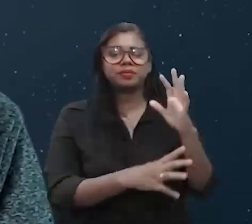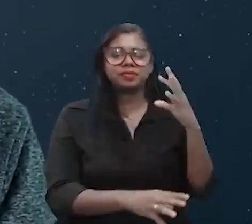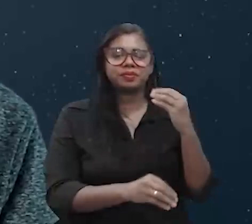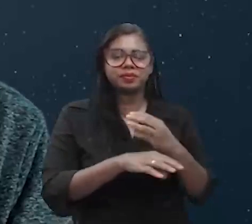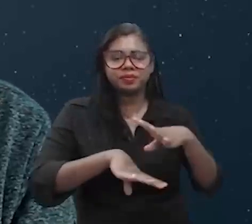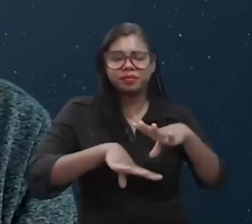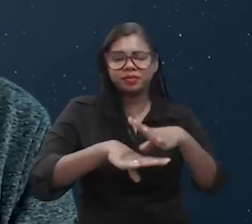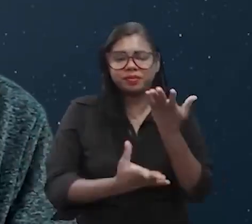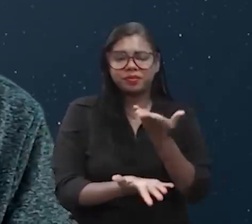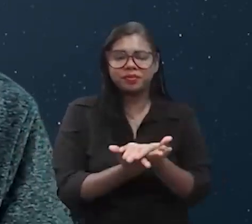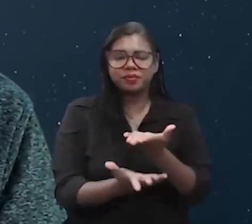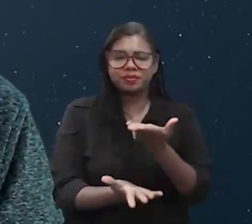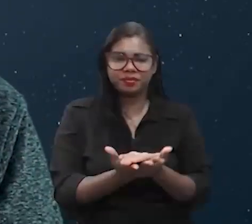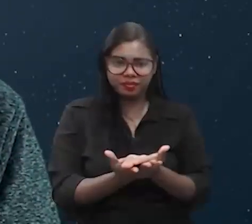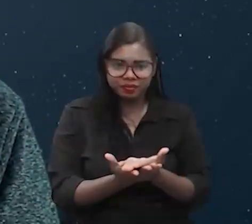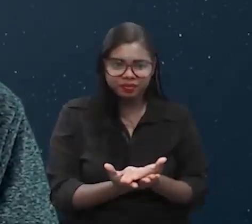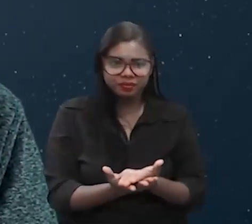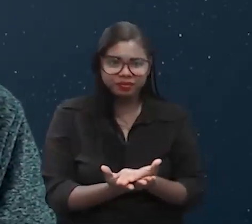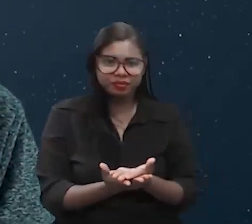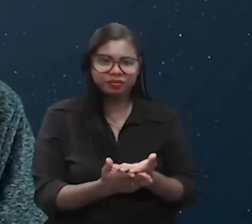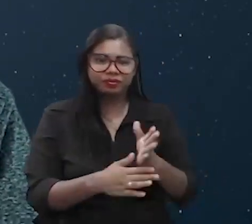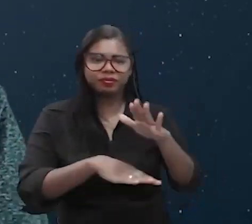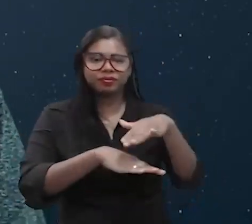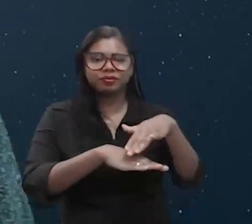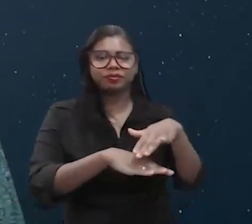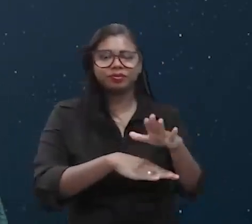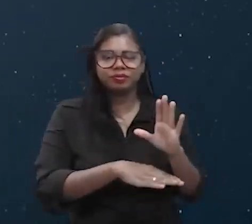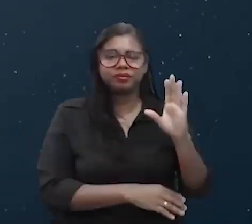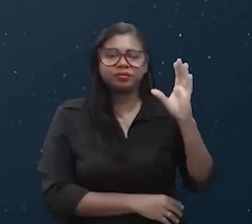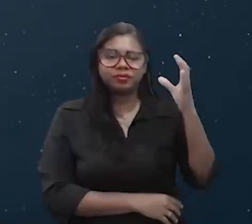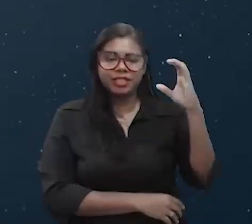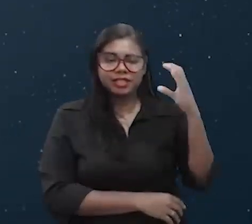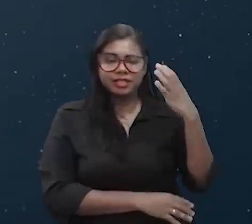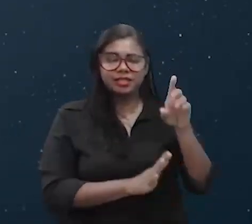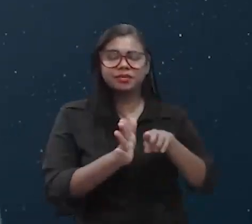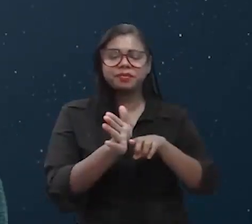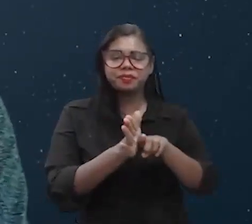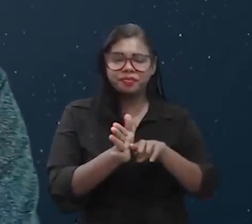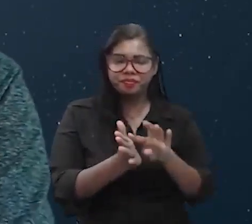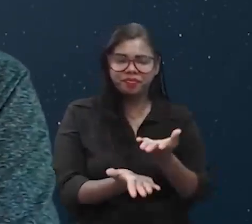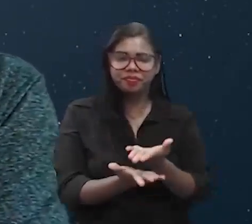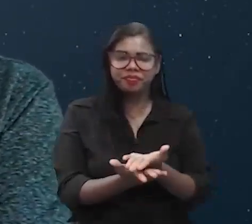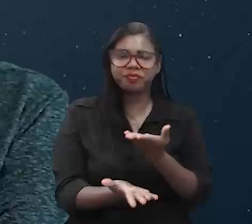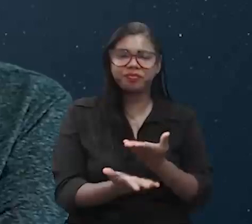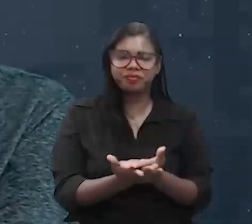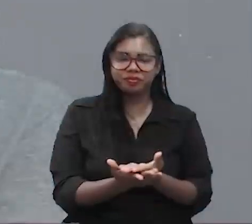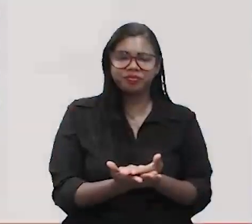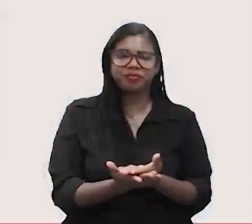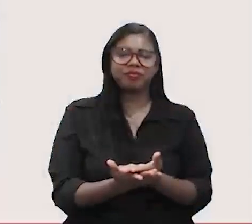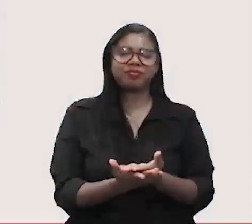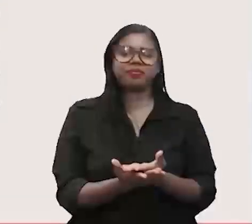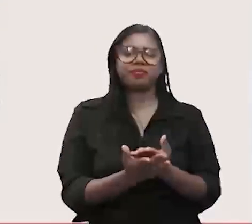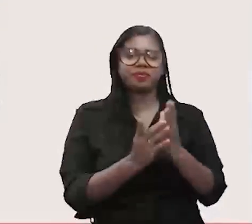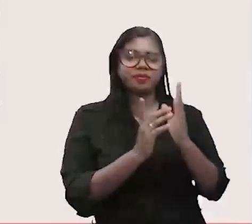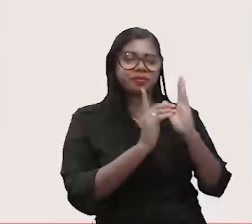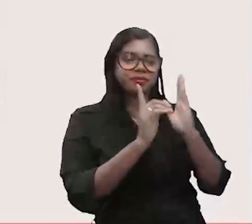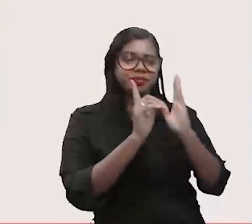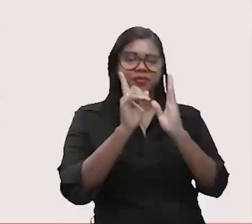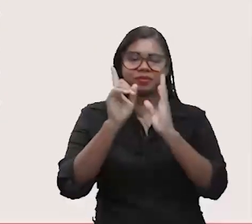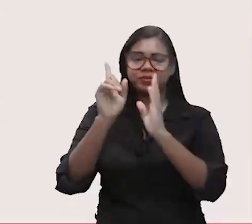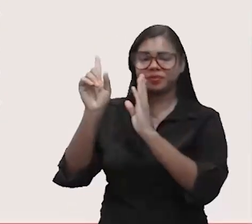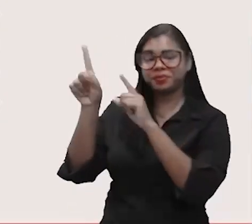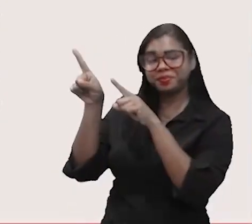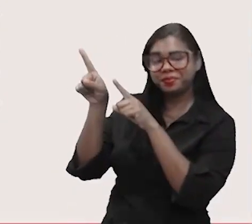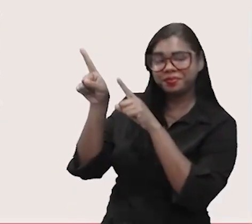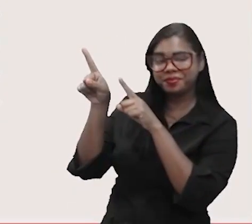mas principalmente um grande cientista, tá? Principalmente um grande cientista. Euclides da Cunha, engenheiro